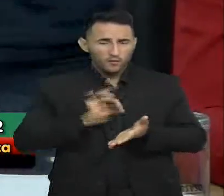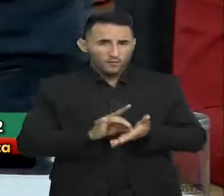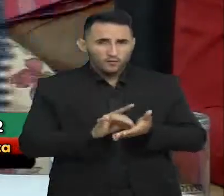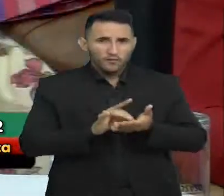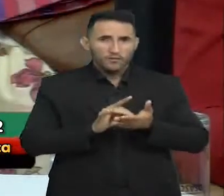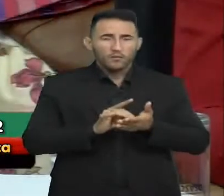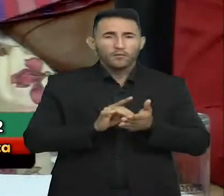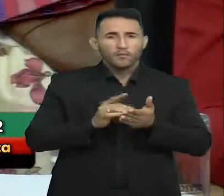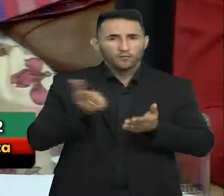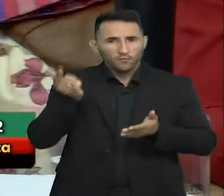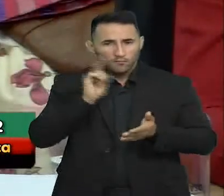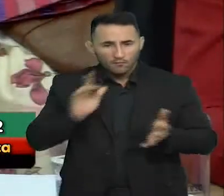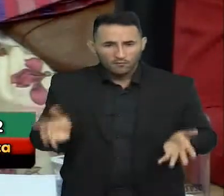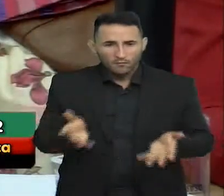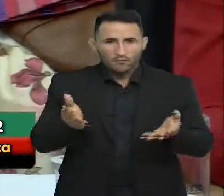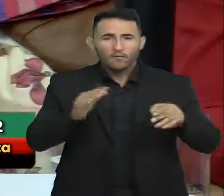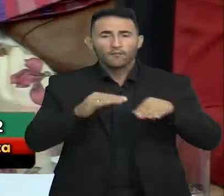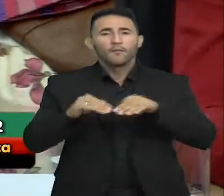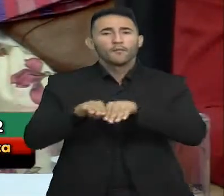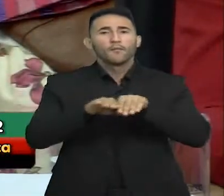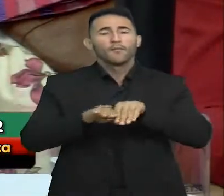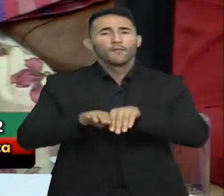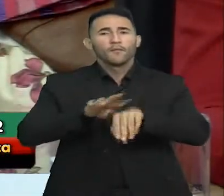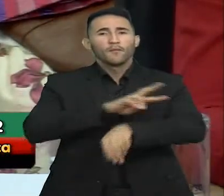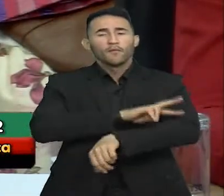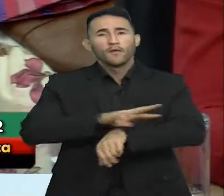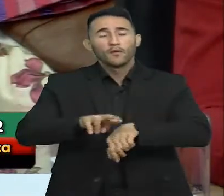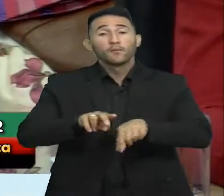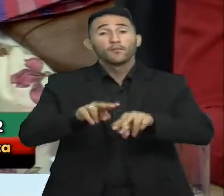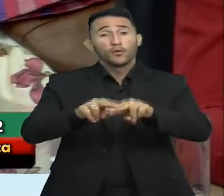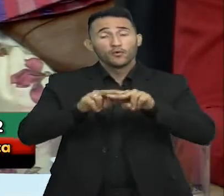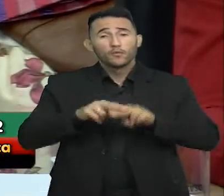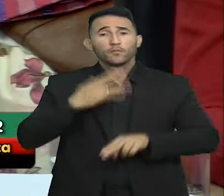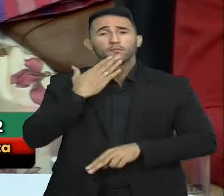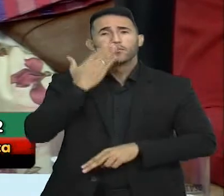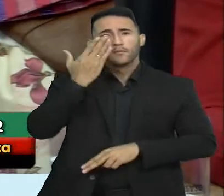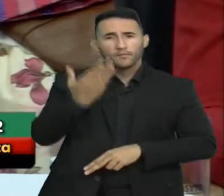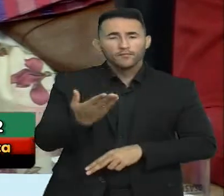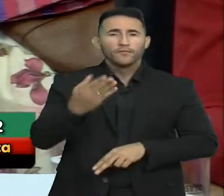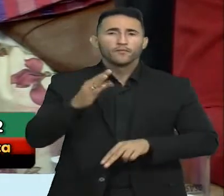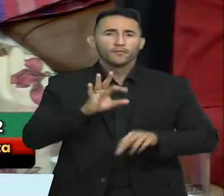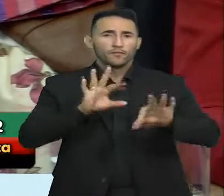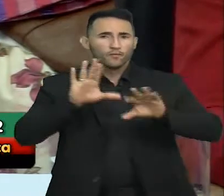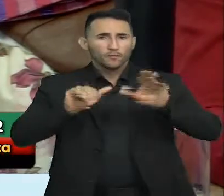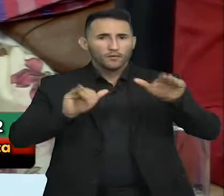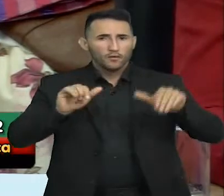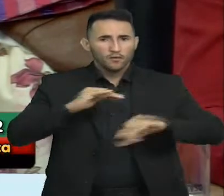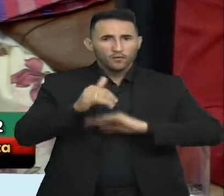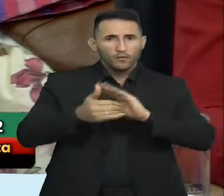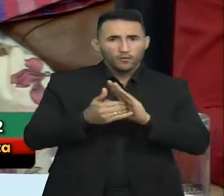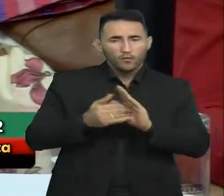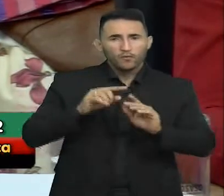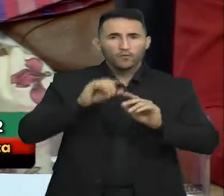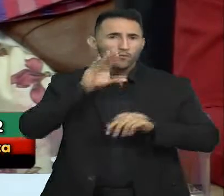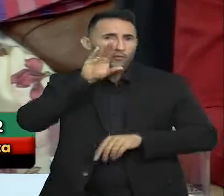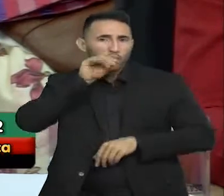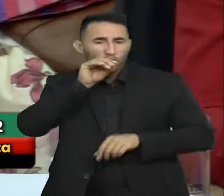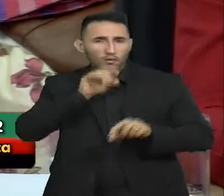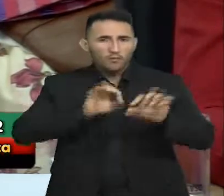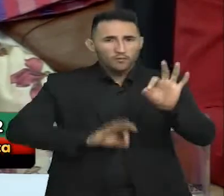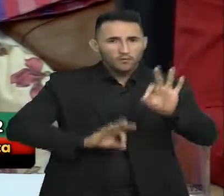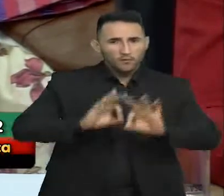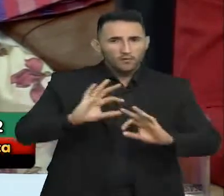Igualdade Racial. Assim, solicito para a realização do evento convocação de funcionários para serviços de coordenação de